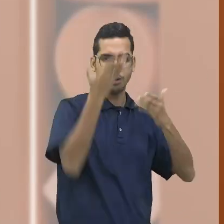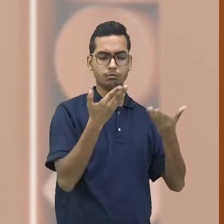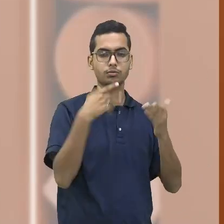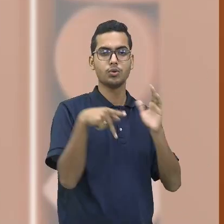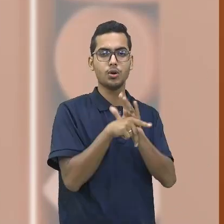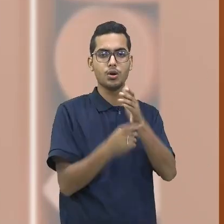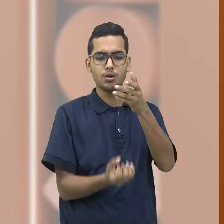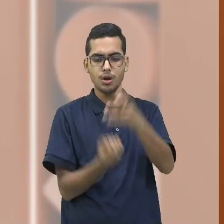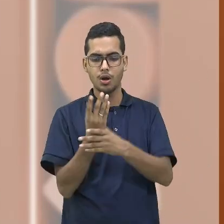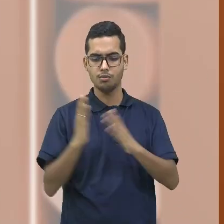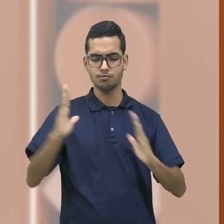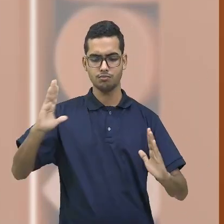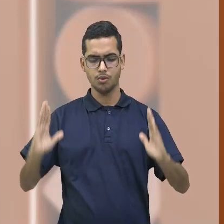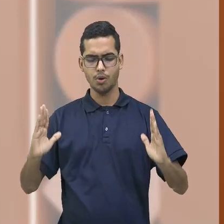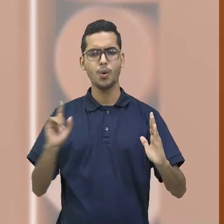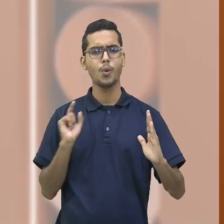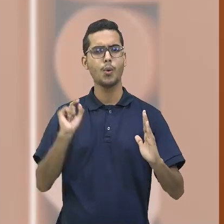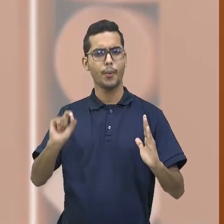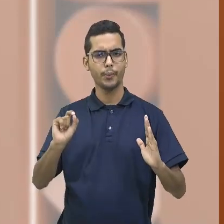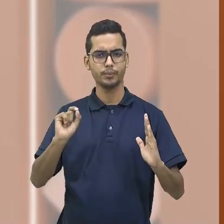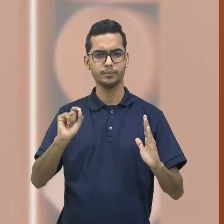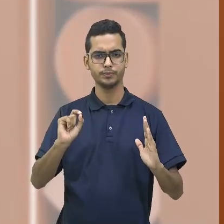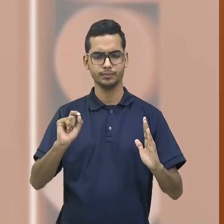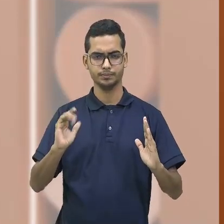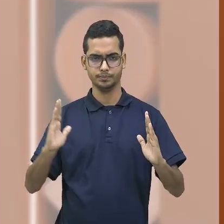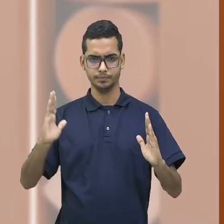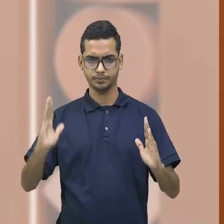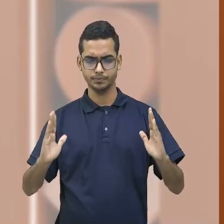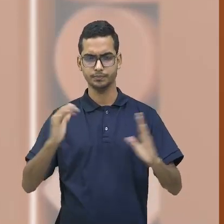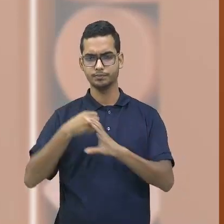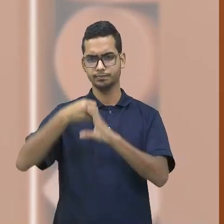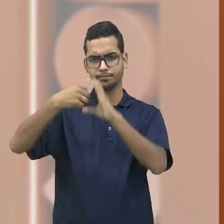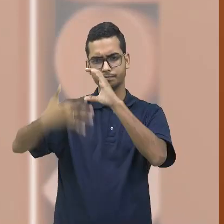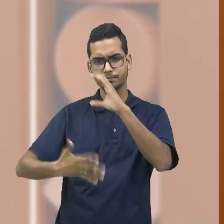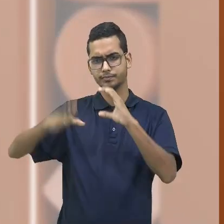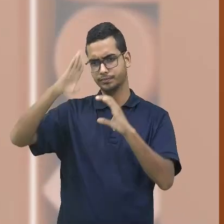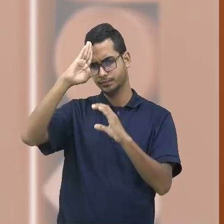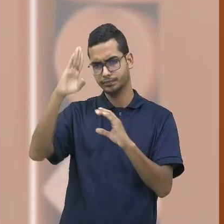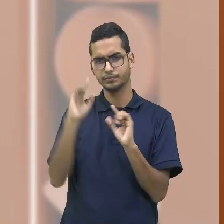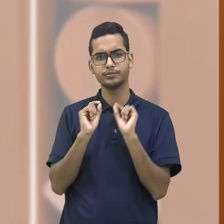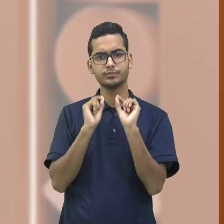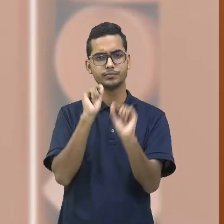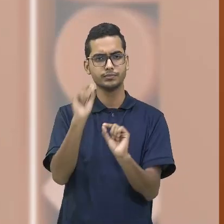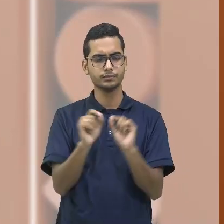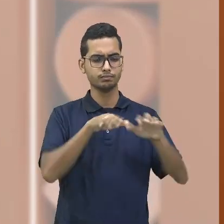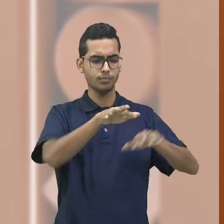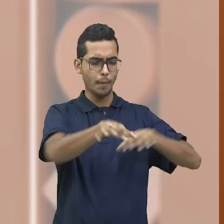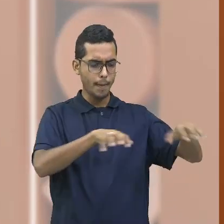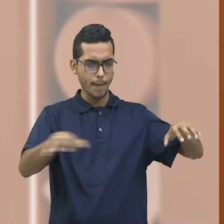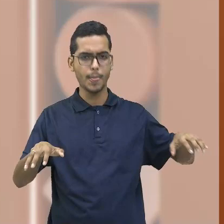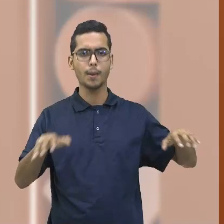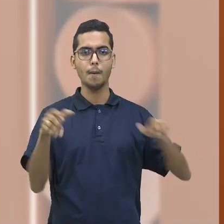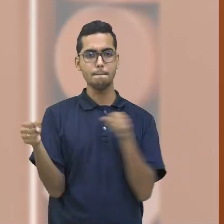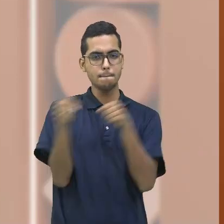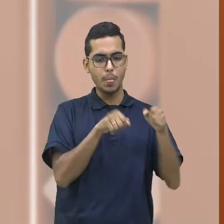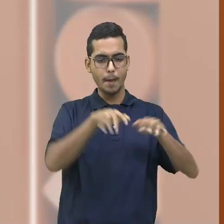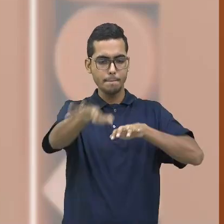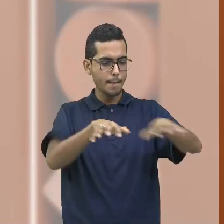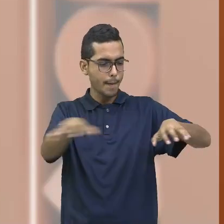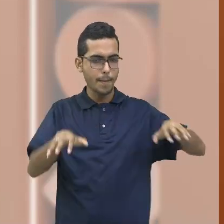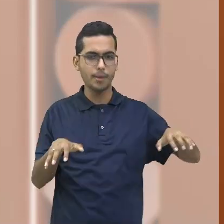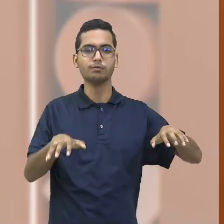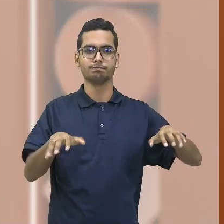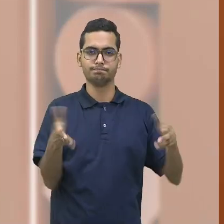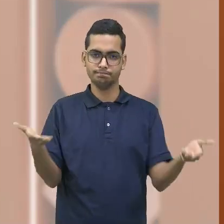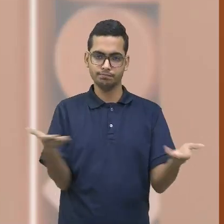que vai, né, justamente trazer como característica a descentralização. Enquanto que no Império